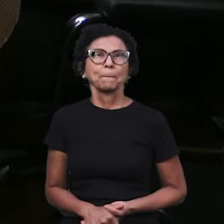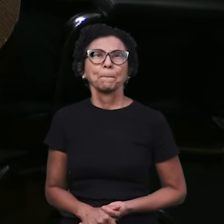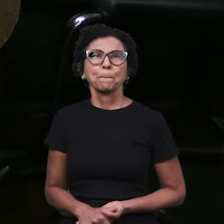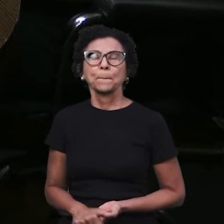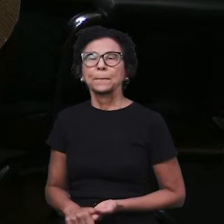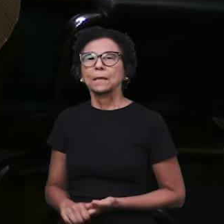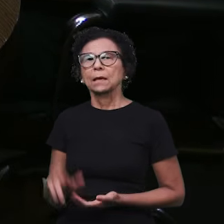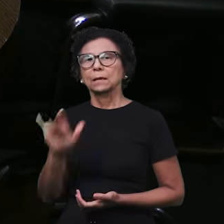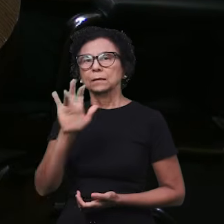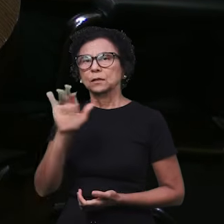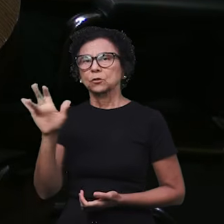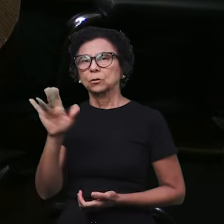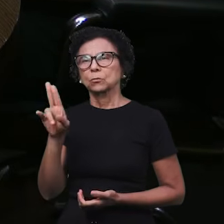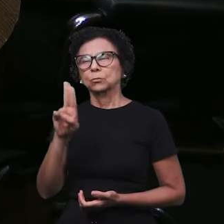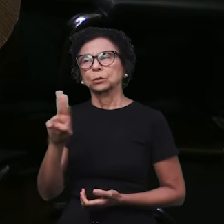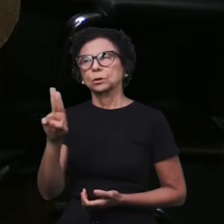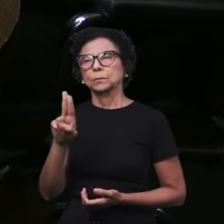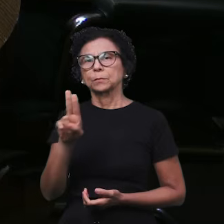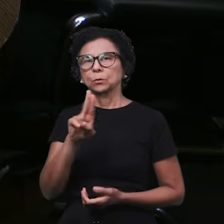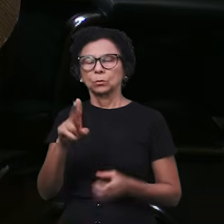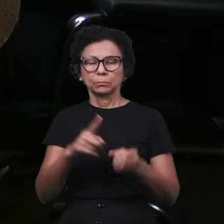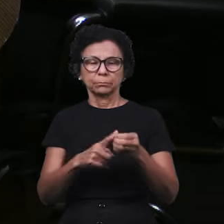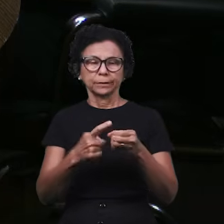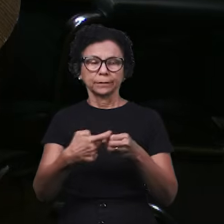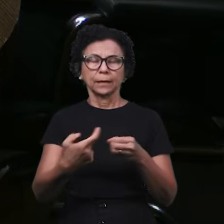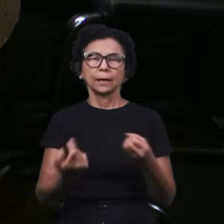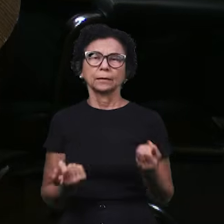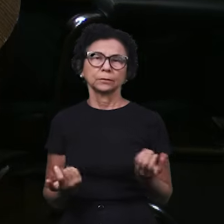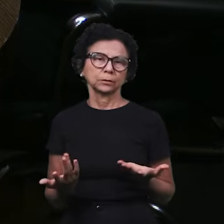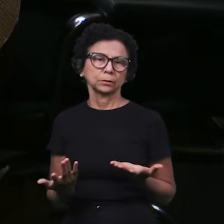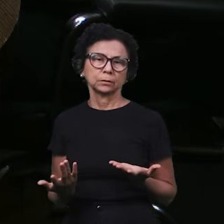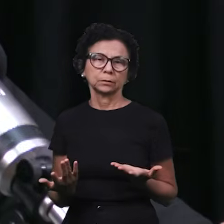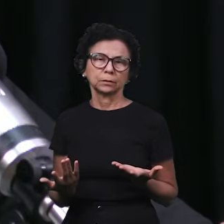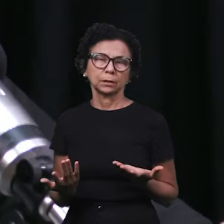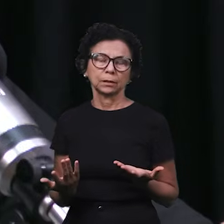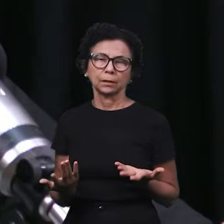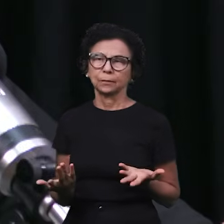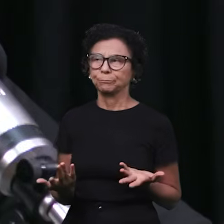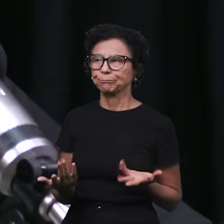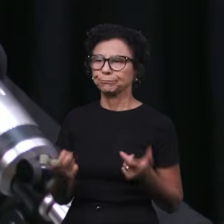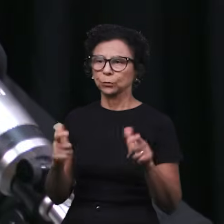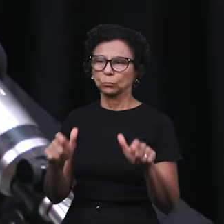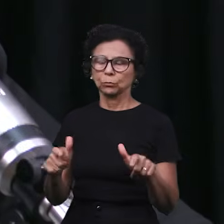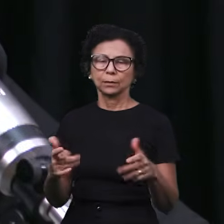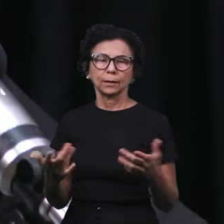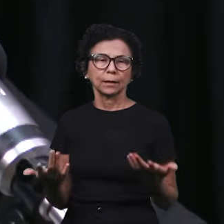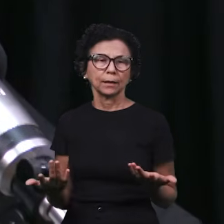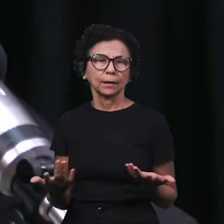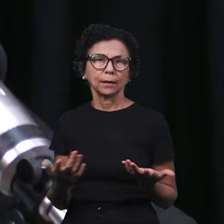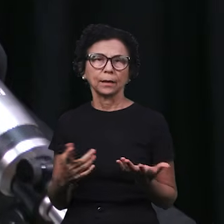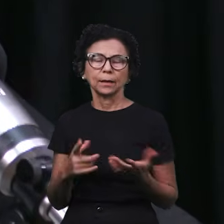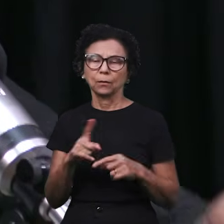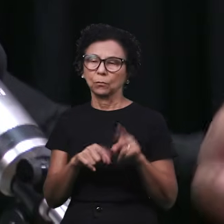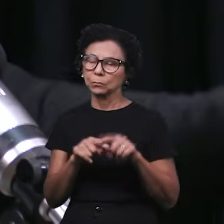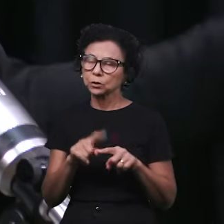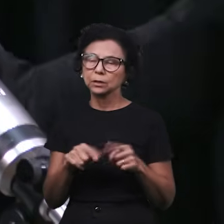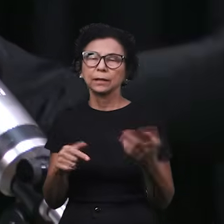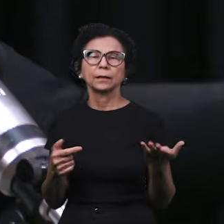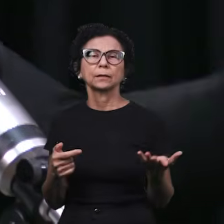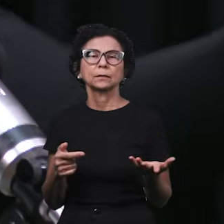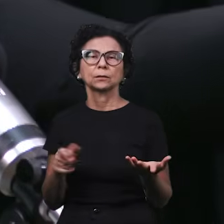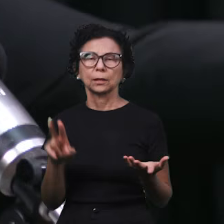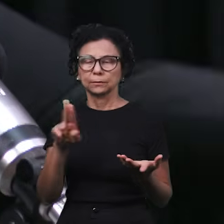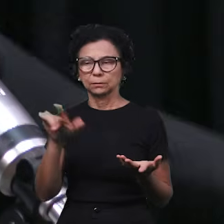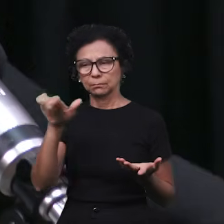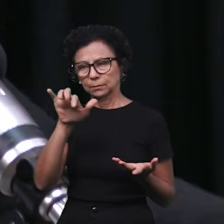cidade, o nome de um lugar, né? Um determinado, uma determinado objeto, tá bom? Que você não Que tem